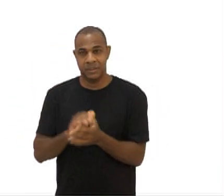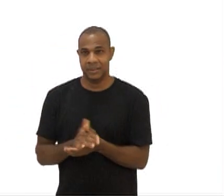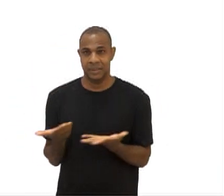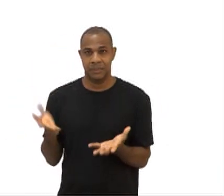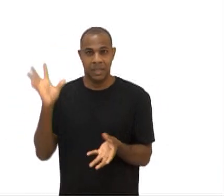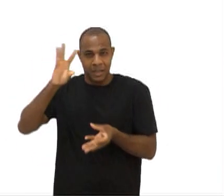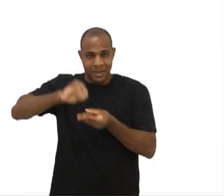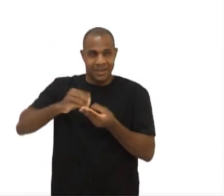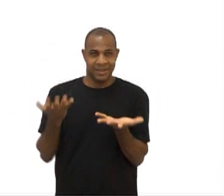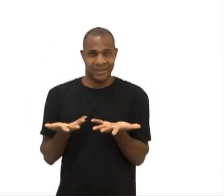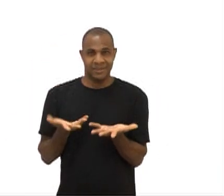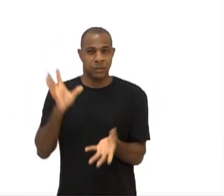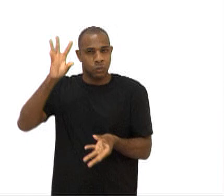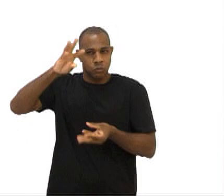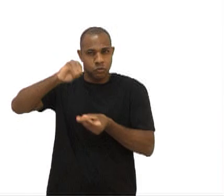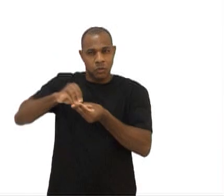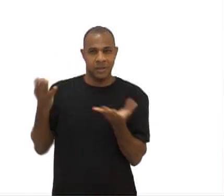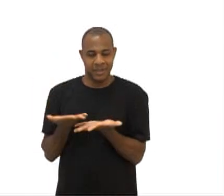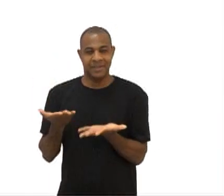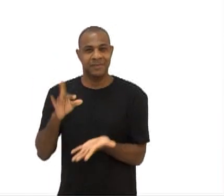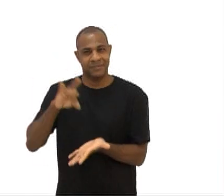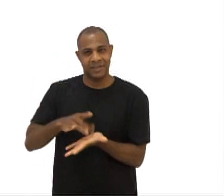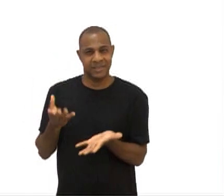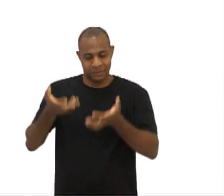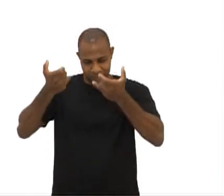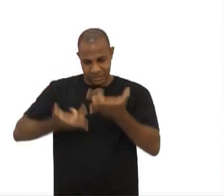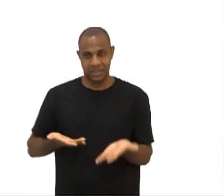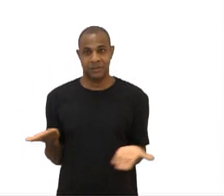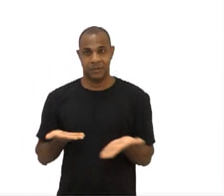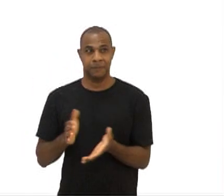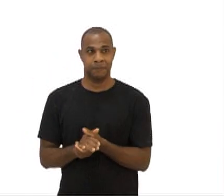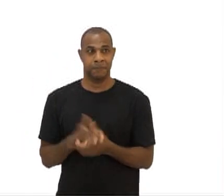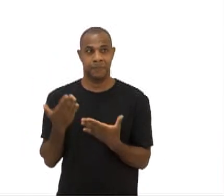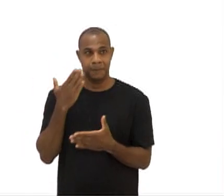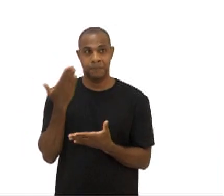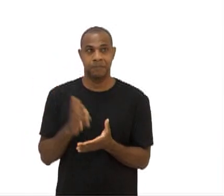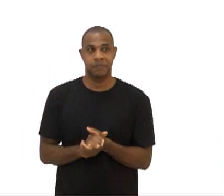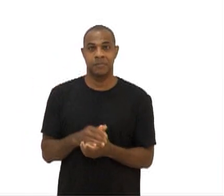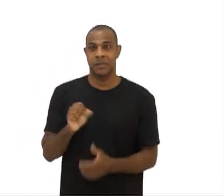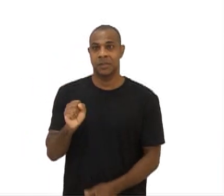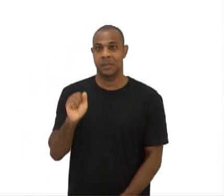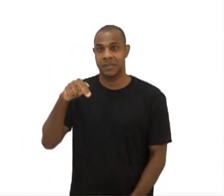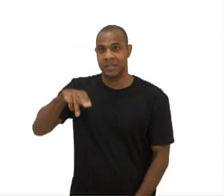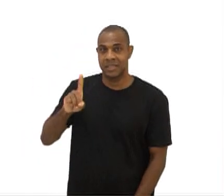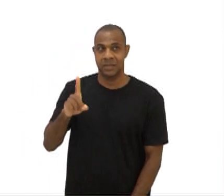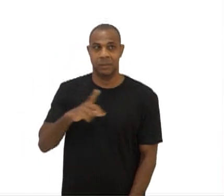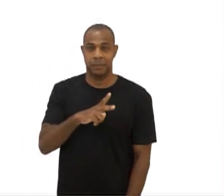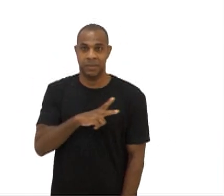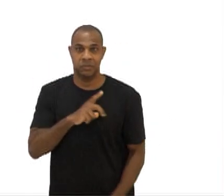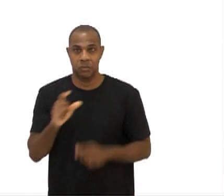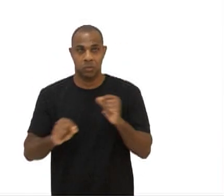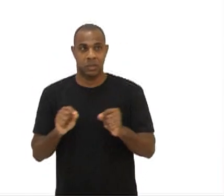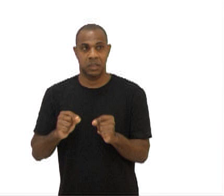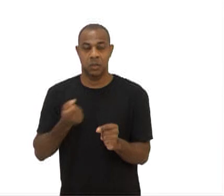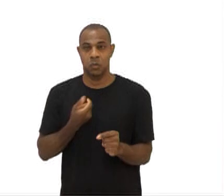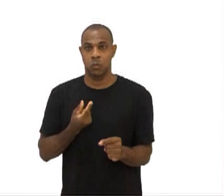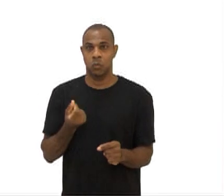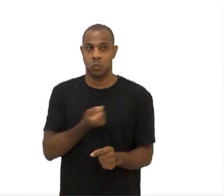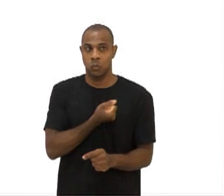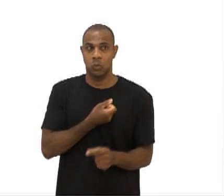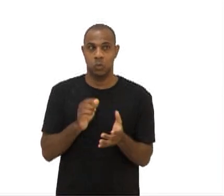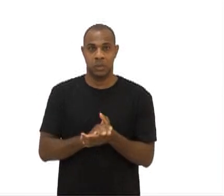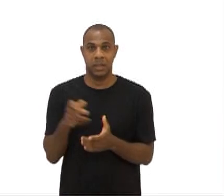né? Dessa revisão, na realidade, que a gente está trabalhando aqui do seno. Então, a função seno é um caso particular de função do tipo trigonométrica, né? Que